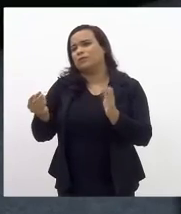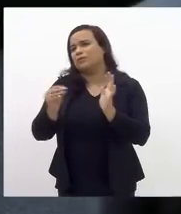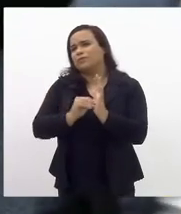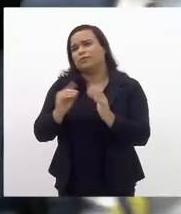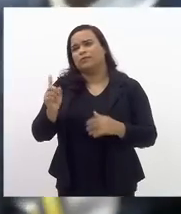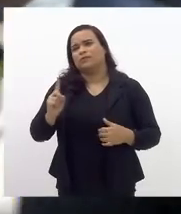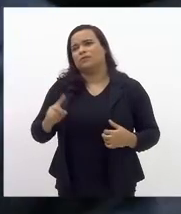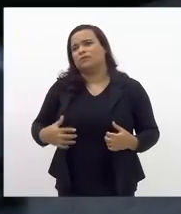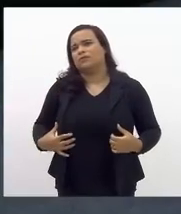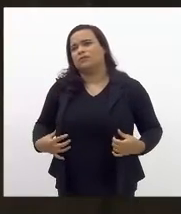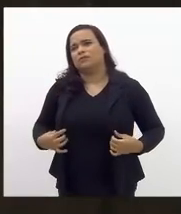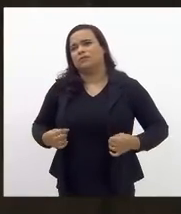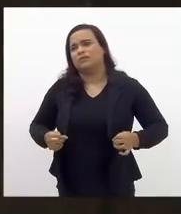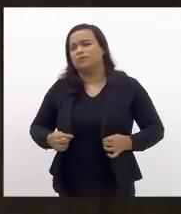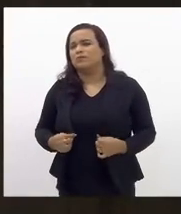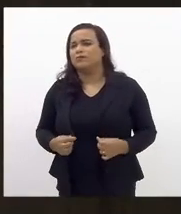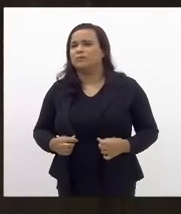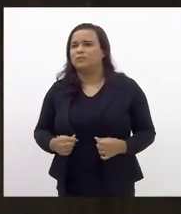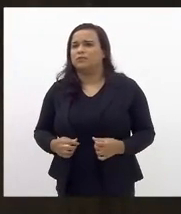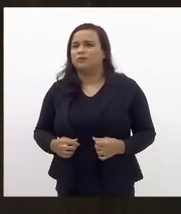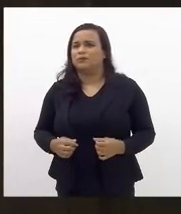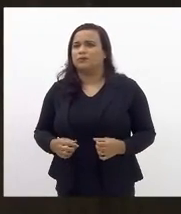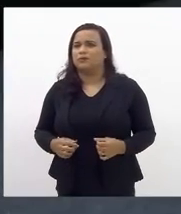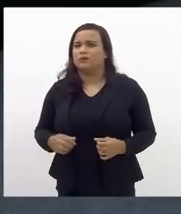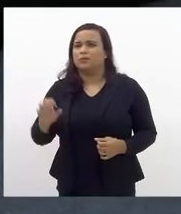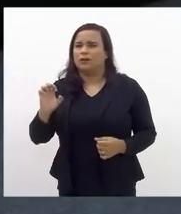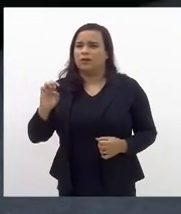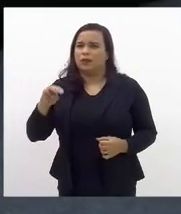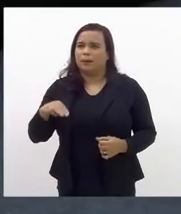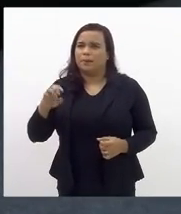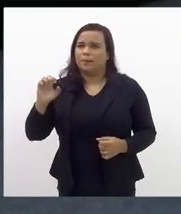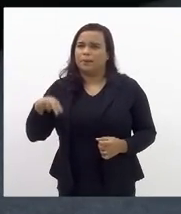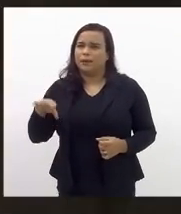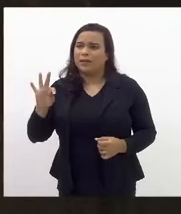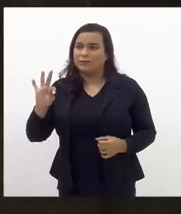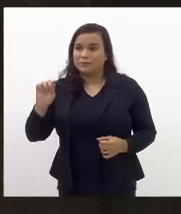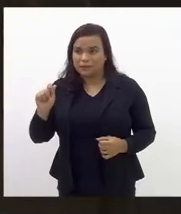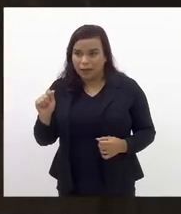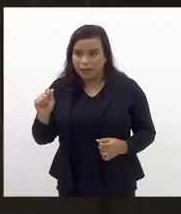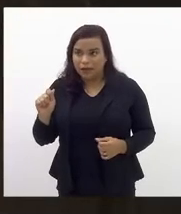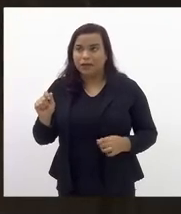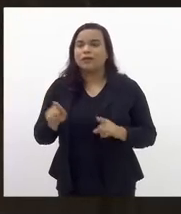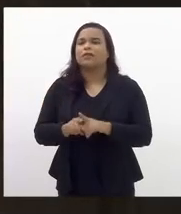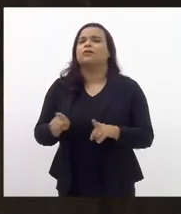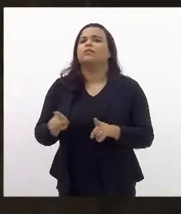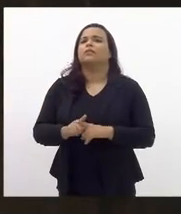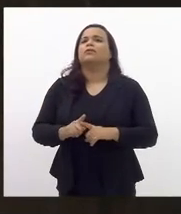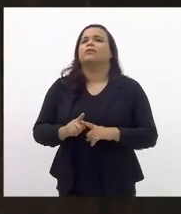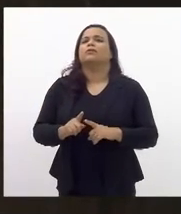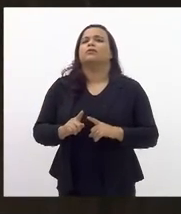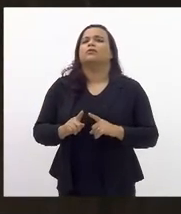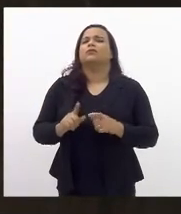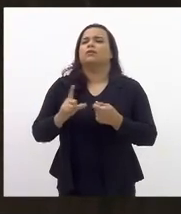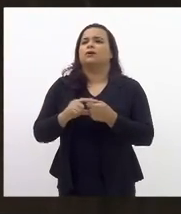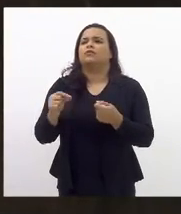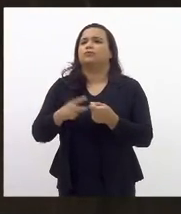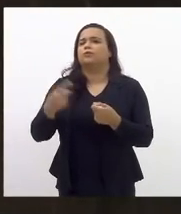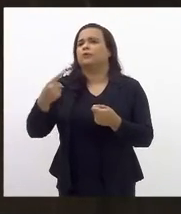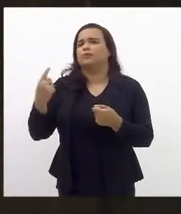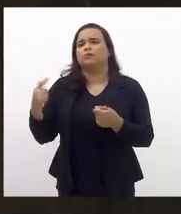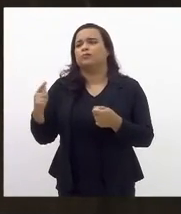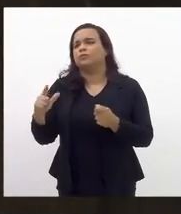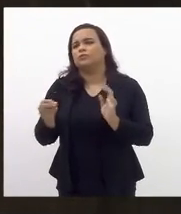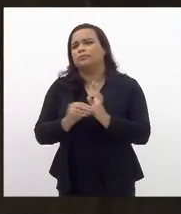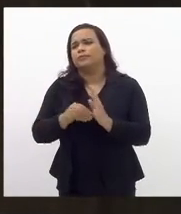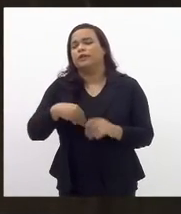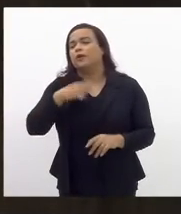que é emenda? Nem na emenda. Emenda. Entendi. Nem na emenda, nem no artigo 1º. E aí, como é que eu vou dar